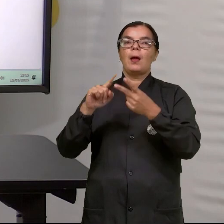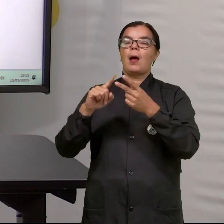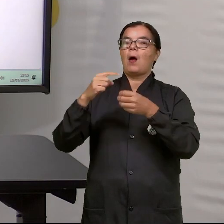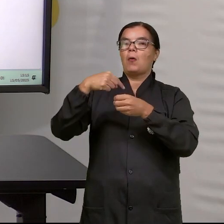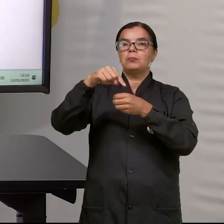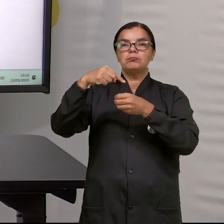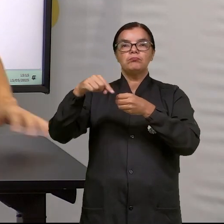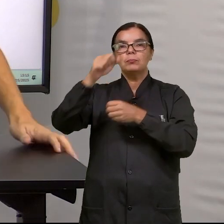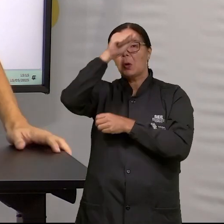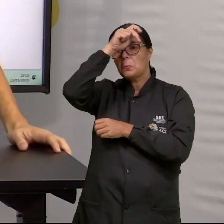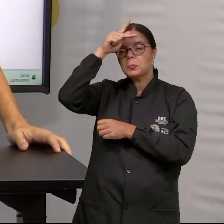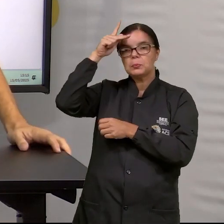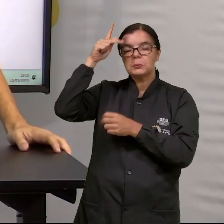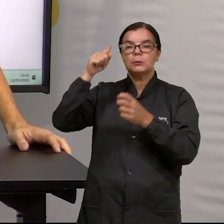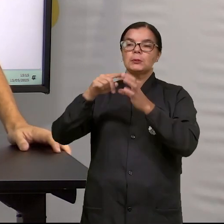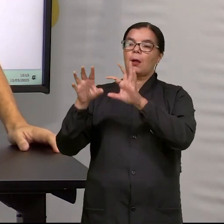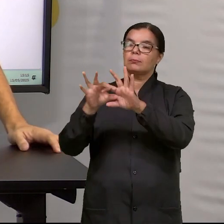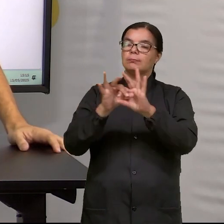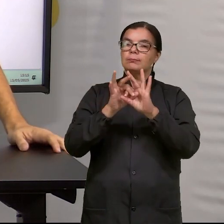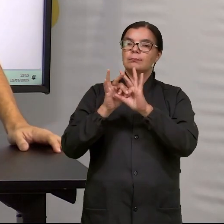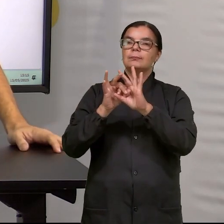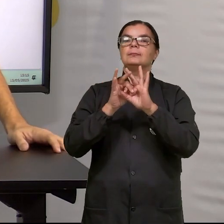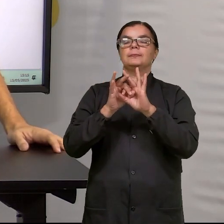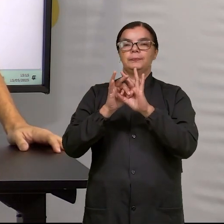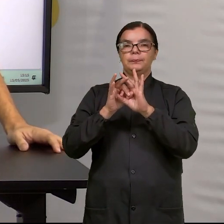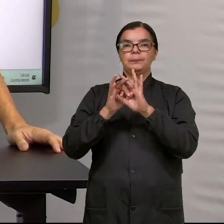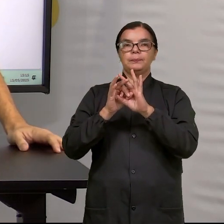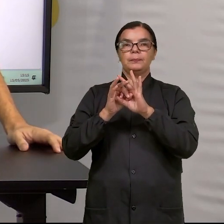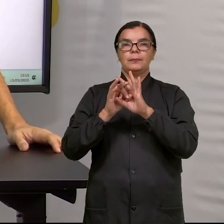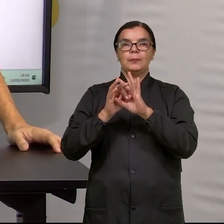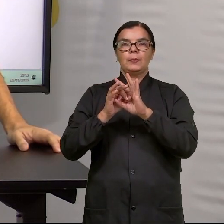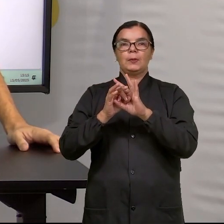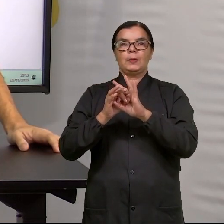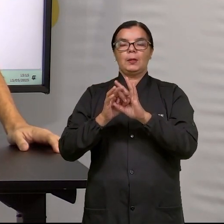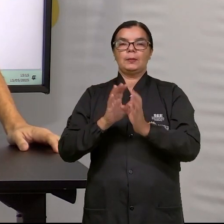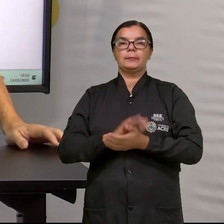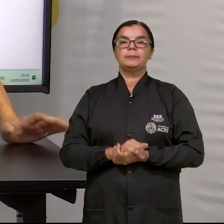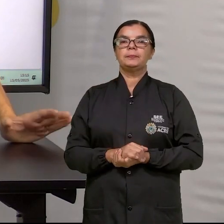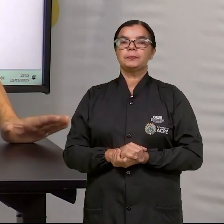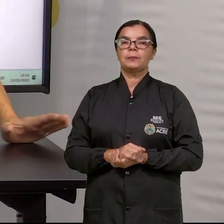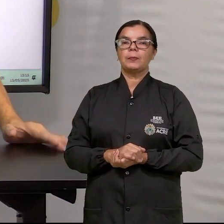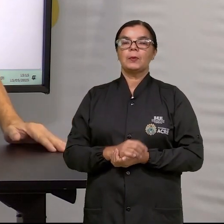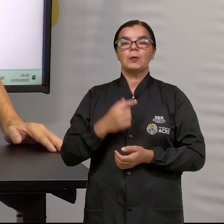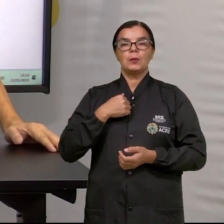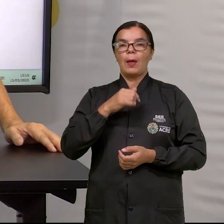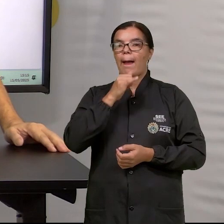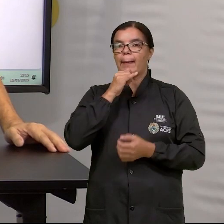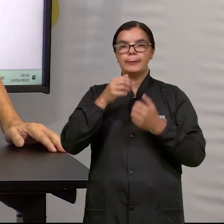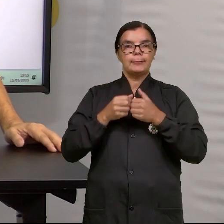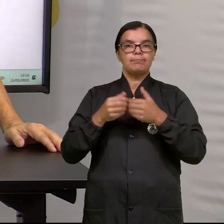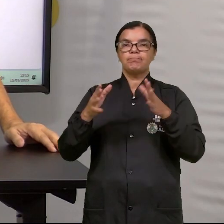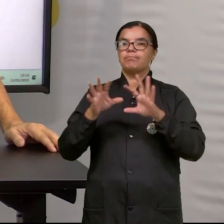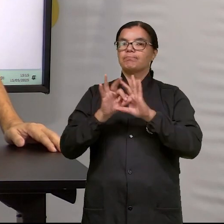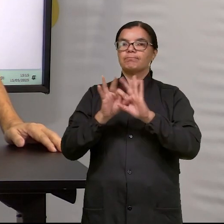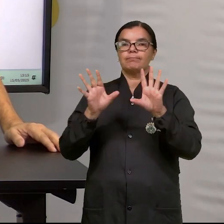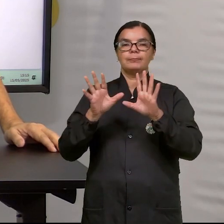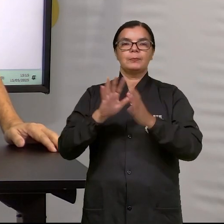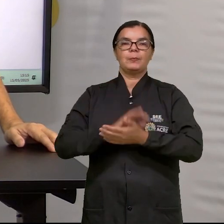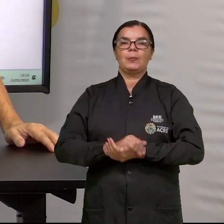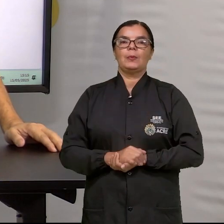estiver interligado nesse SEI Federação, tá? Mas no nosso caso ainda não está